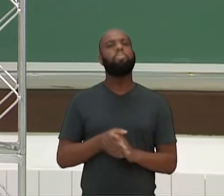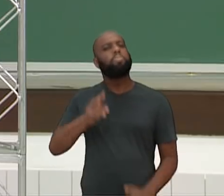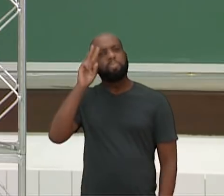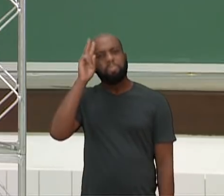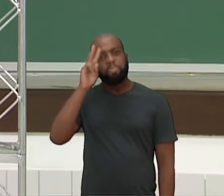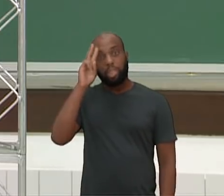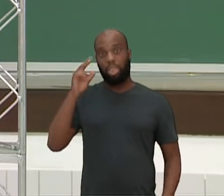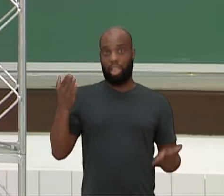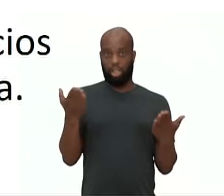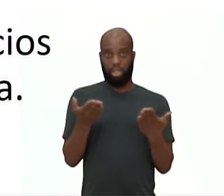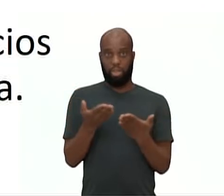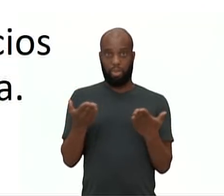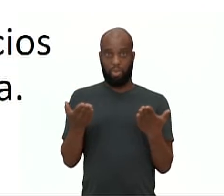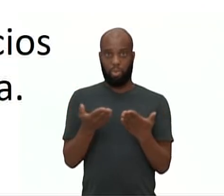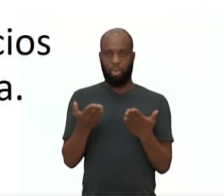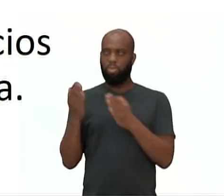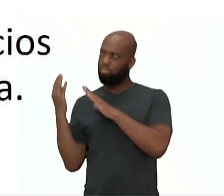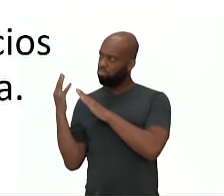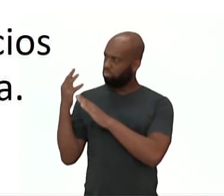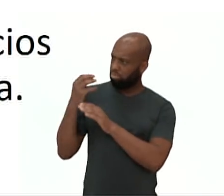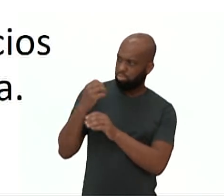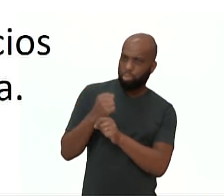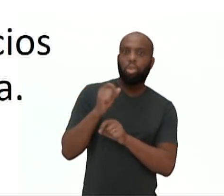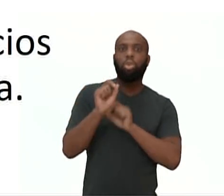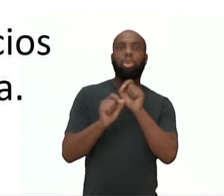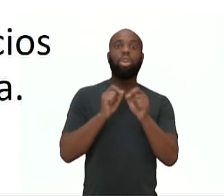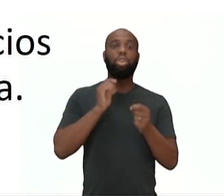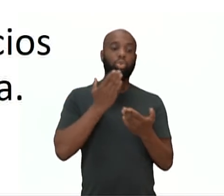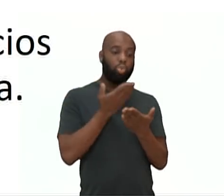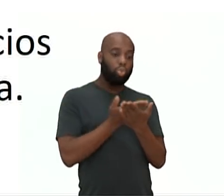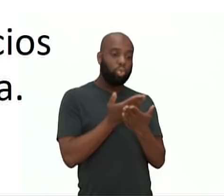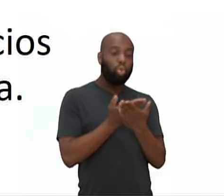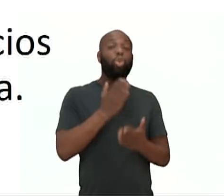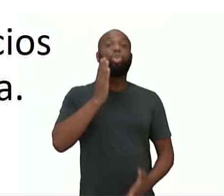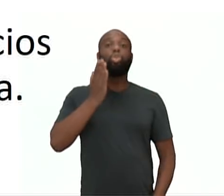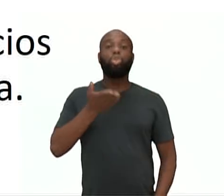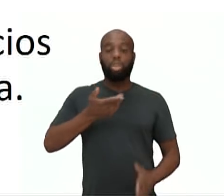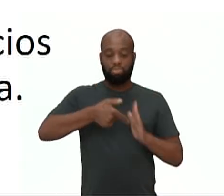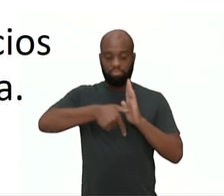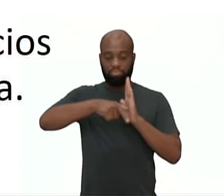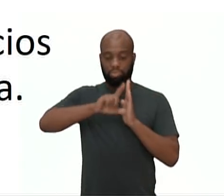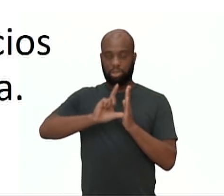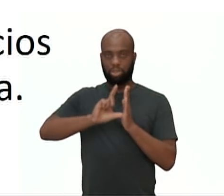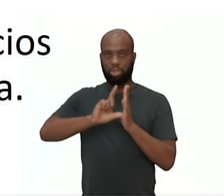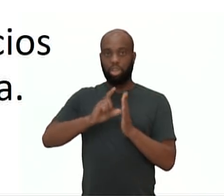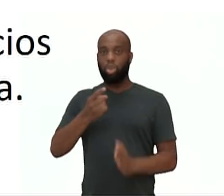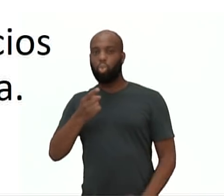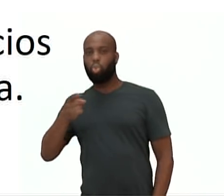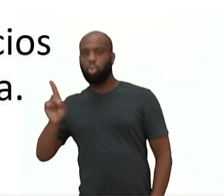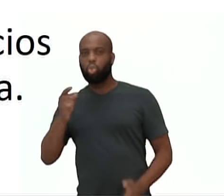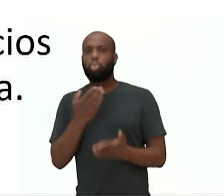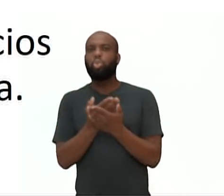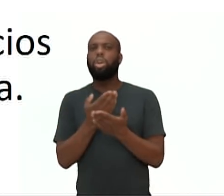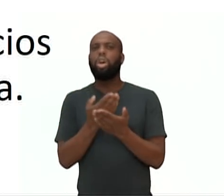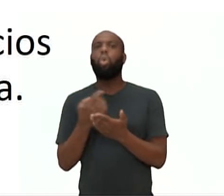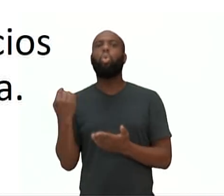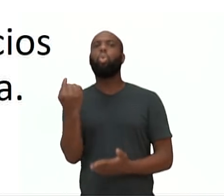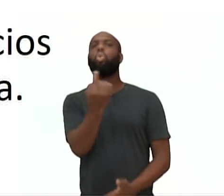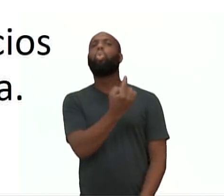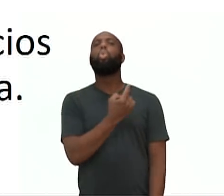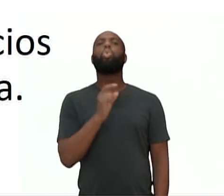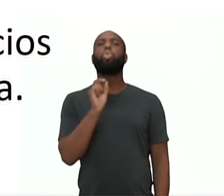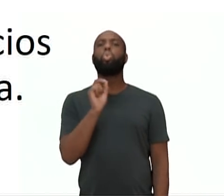né? Vocês lembram o que a gente já estudou nas outras aulas, né? Na última aula, a gente